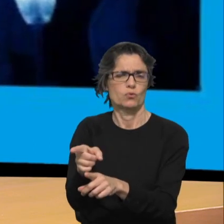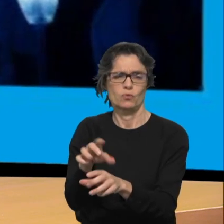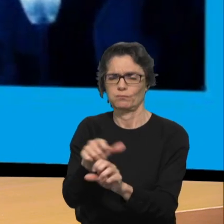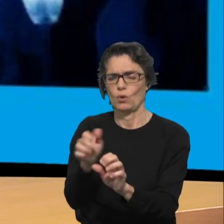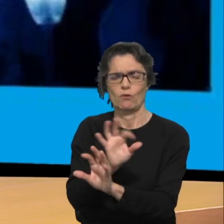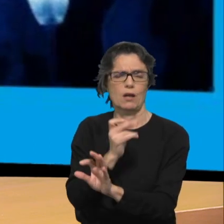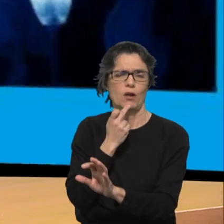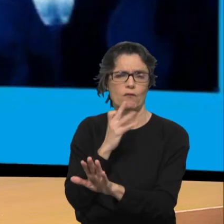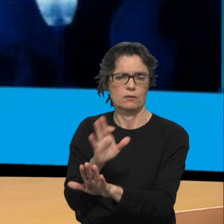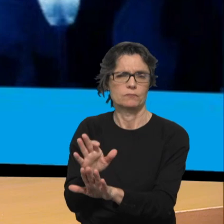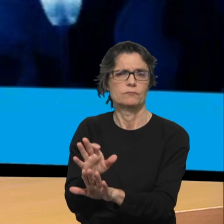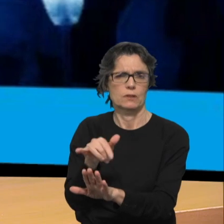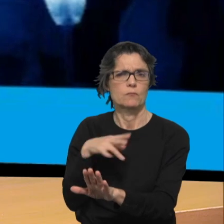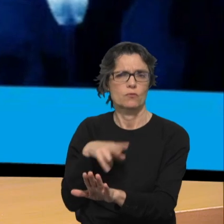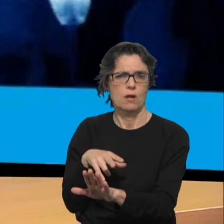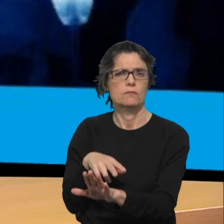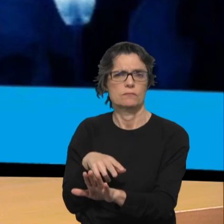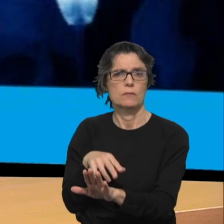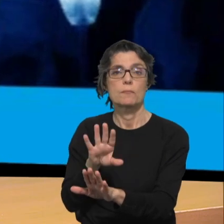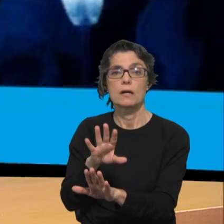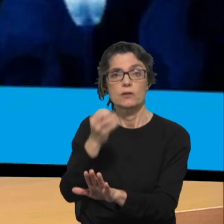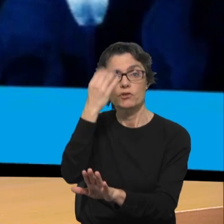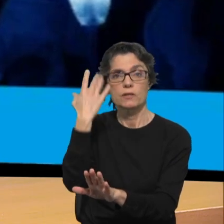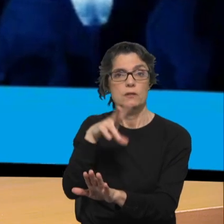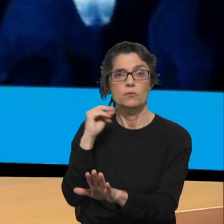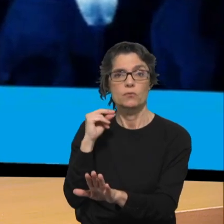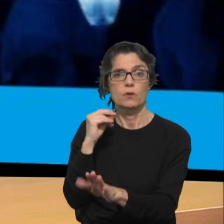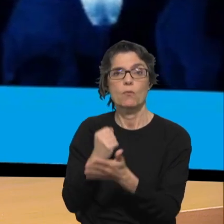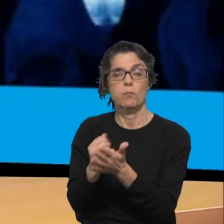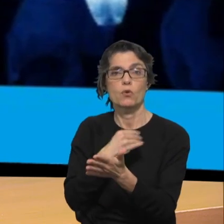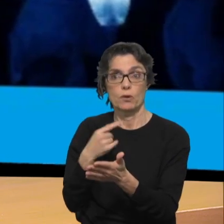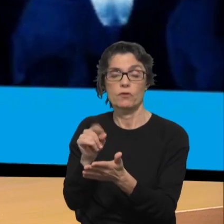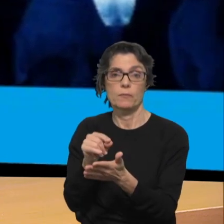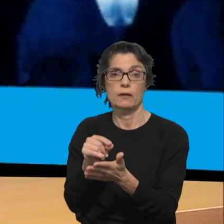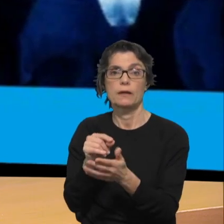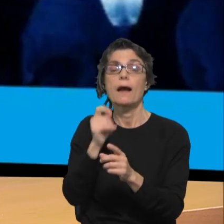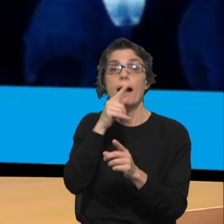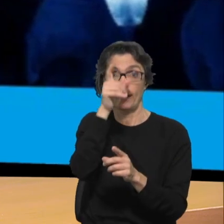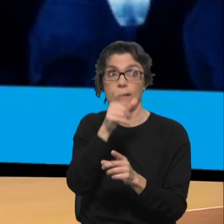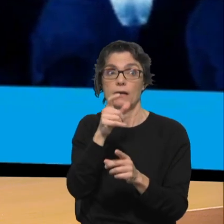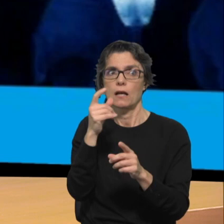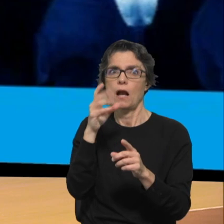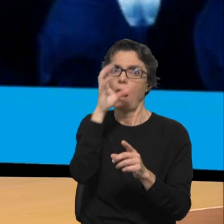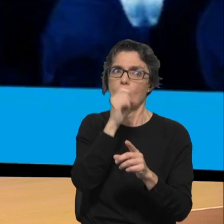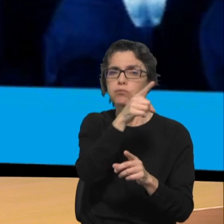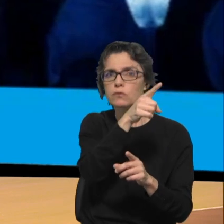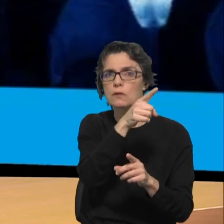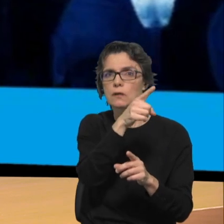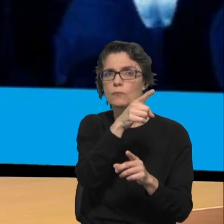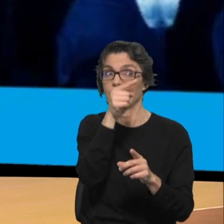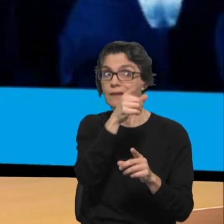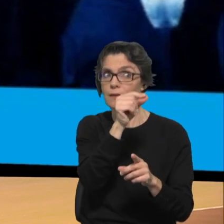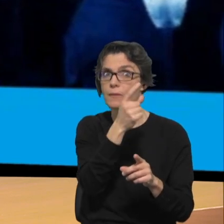abusos em Portugal, mas também não esquecendo um apoio médico aos abusadores, que são doentes, que também carecem de cuidados